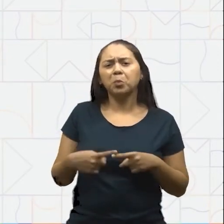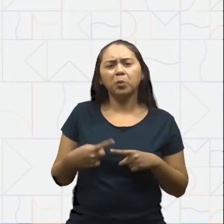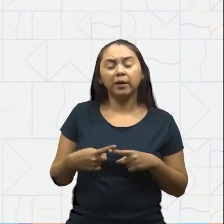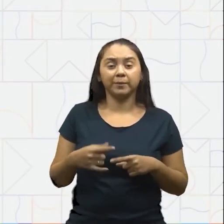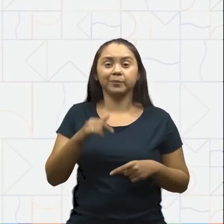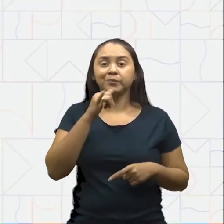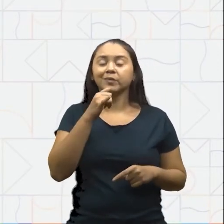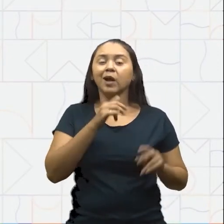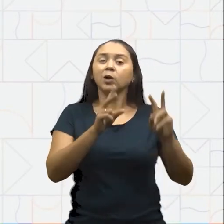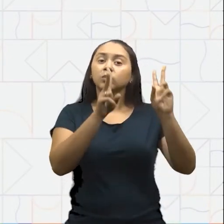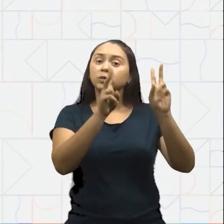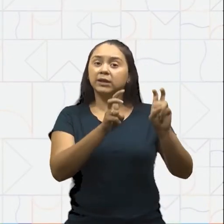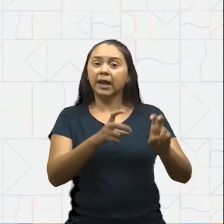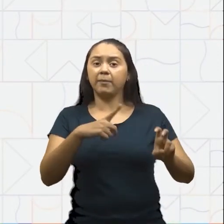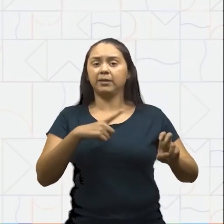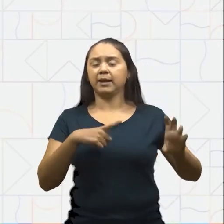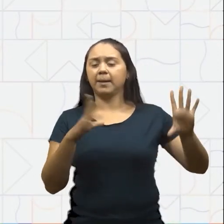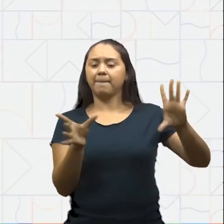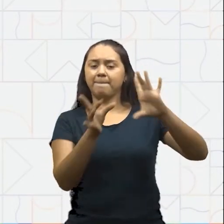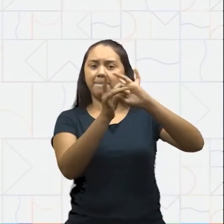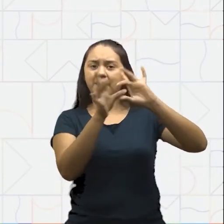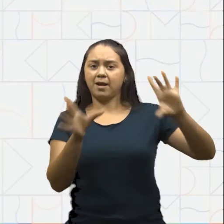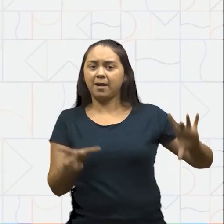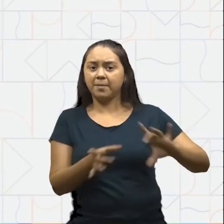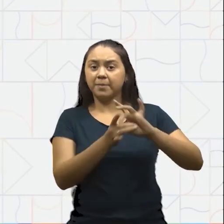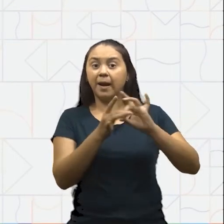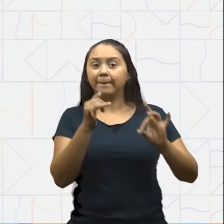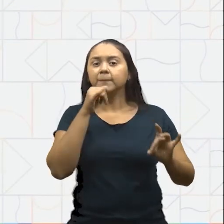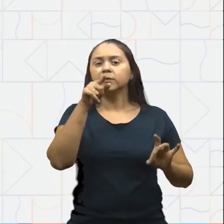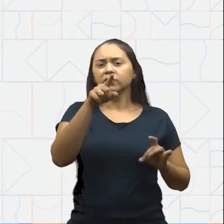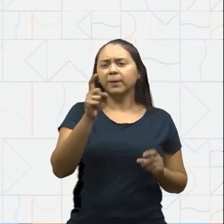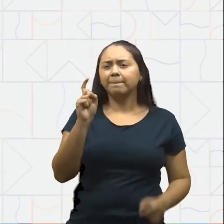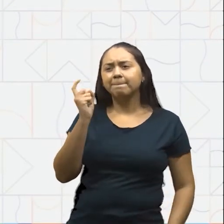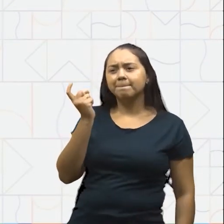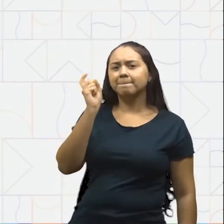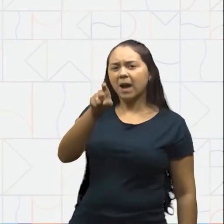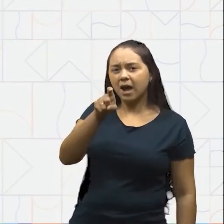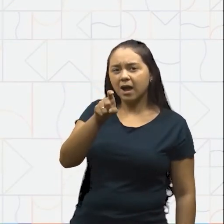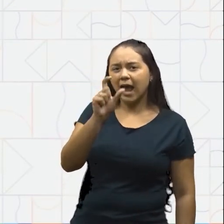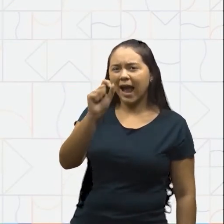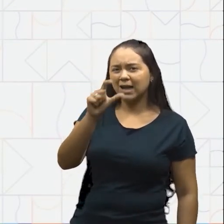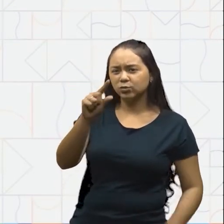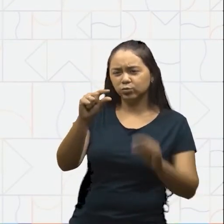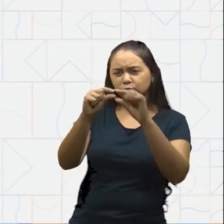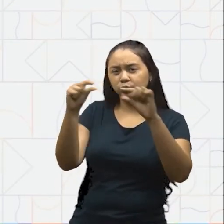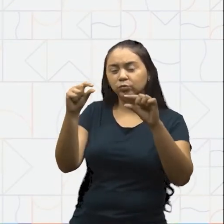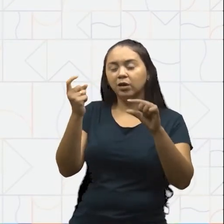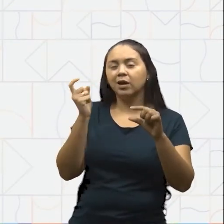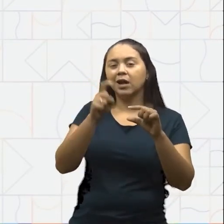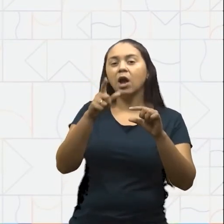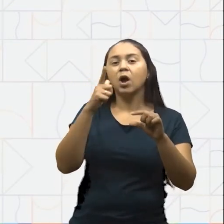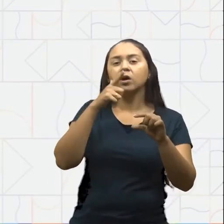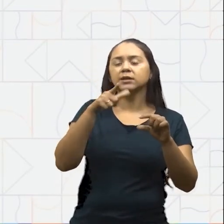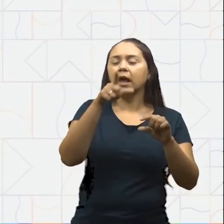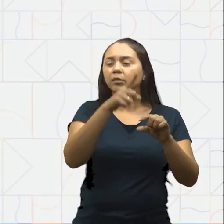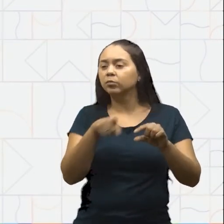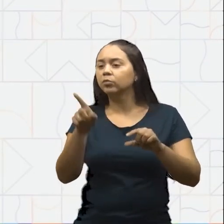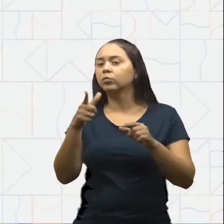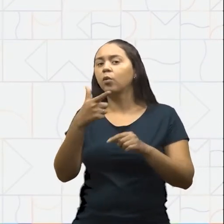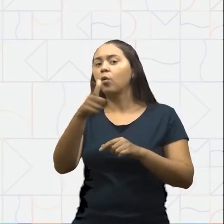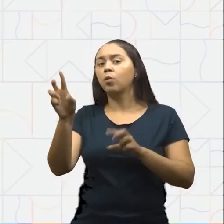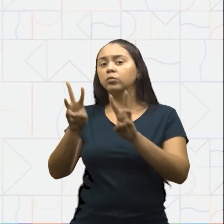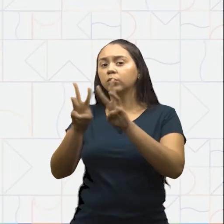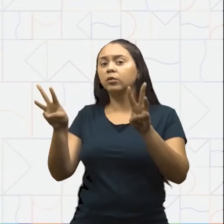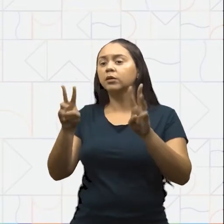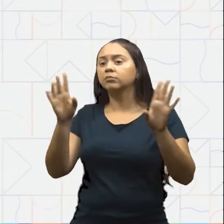um tema tem relação com o outro. E ao clicar nessas palavras que estão em azul, você consegue acessar o verbete